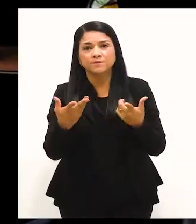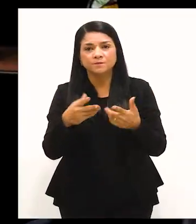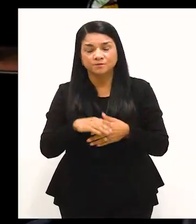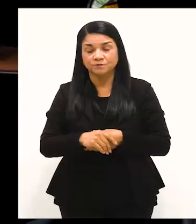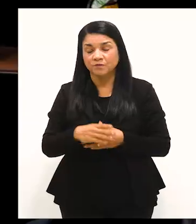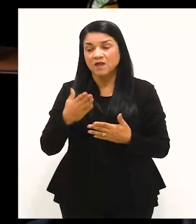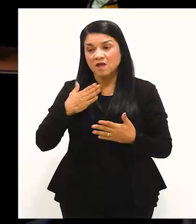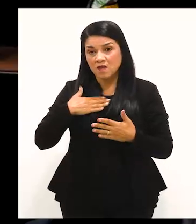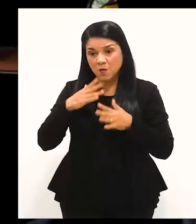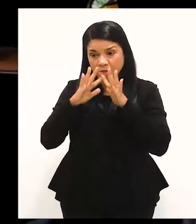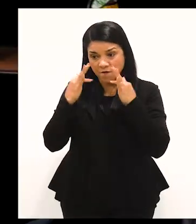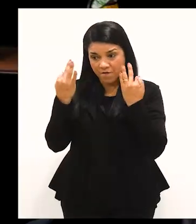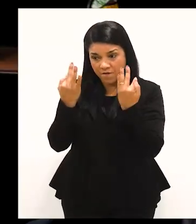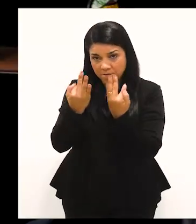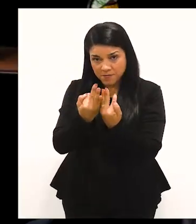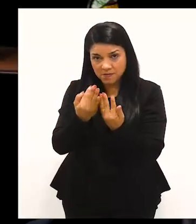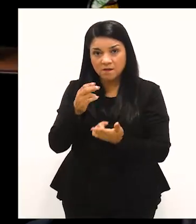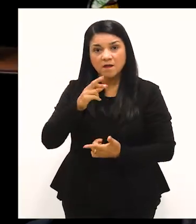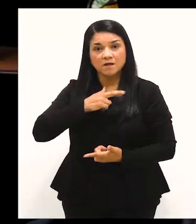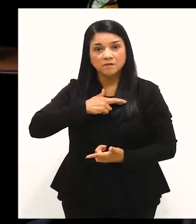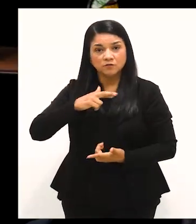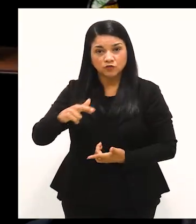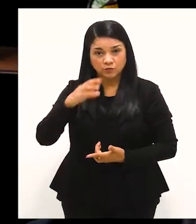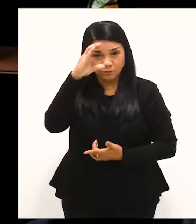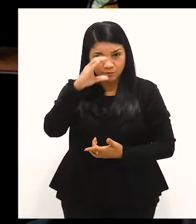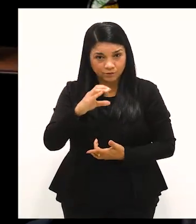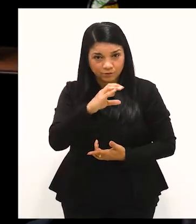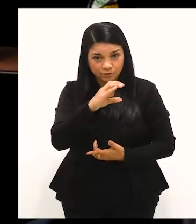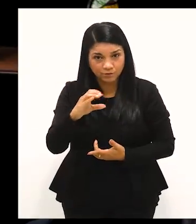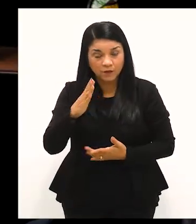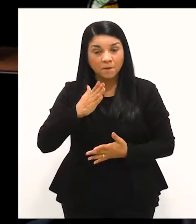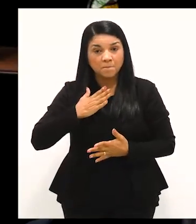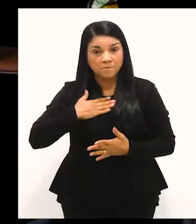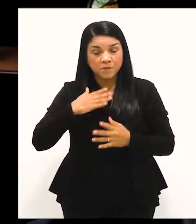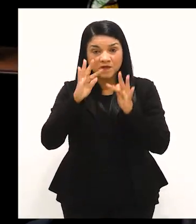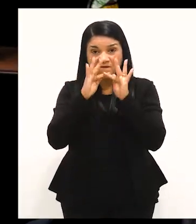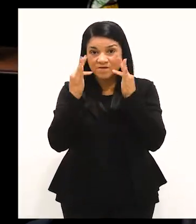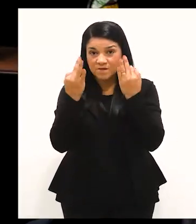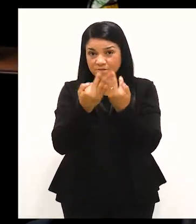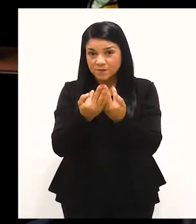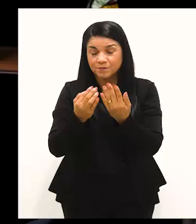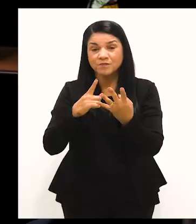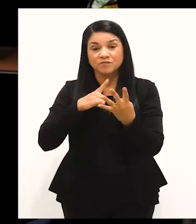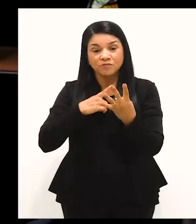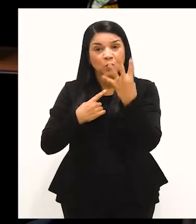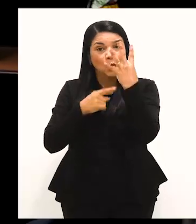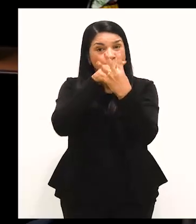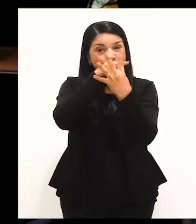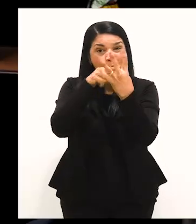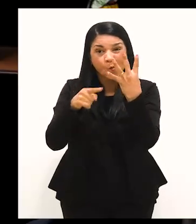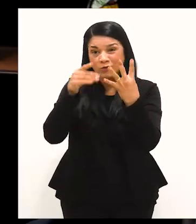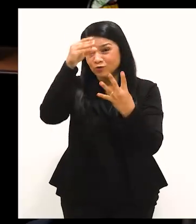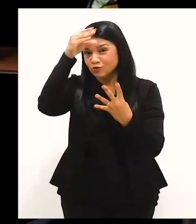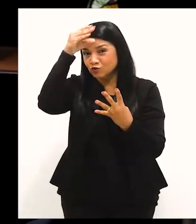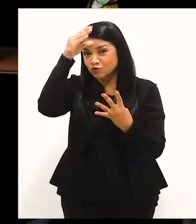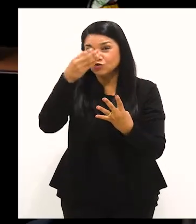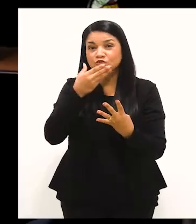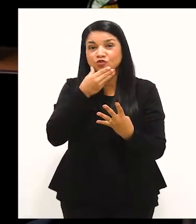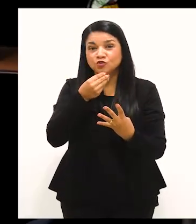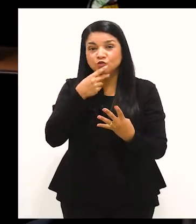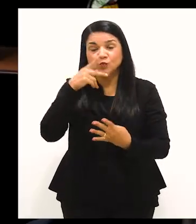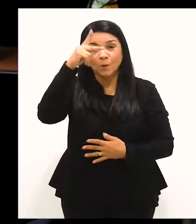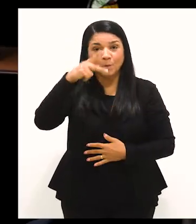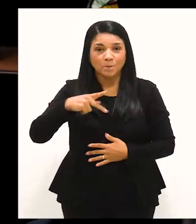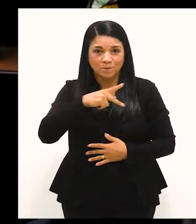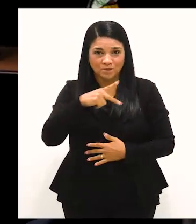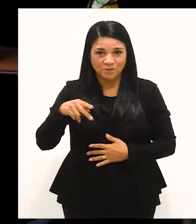porque eu vim dessa formação religiosa e só na minha família eu tenho 4 tios